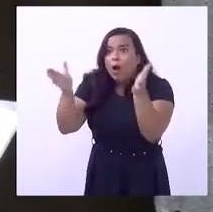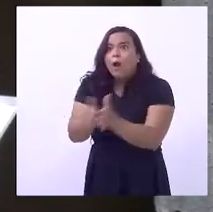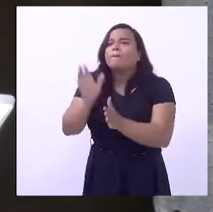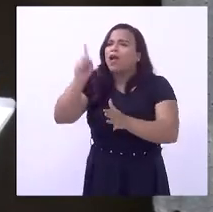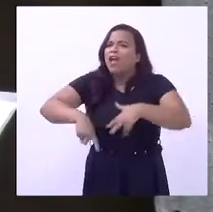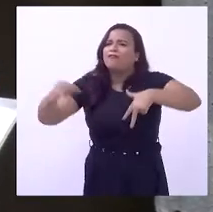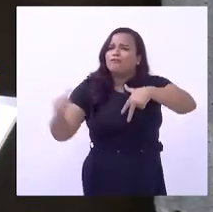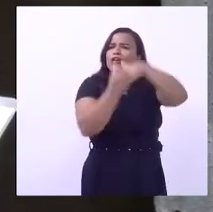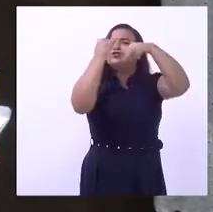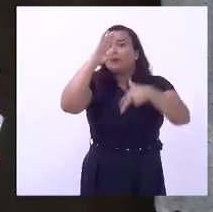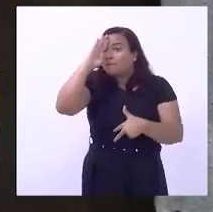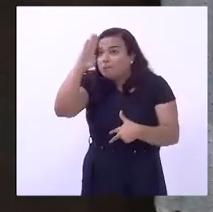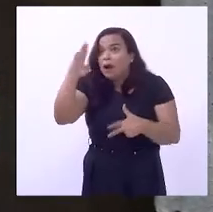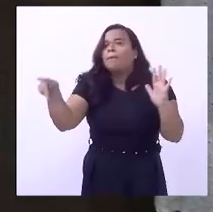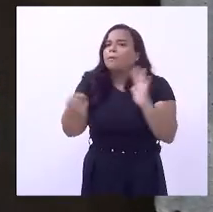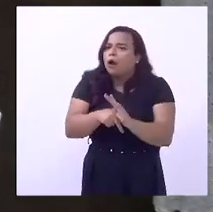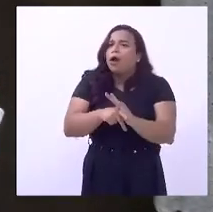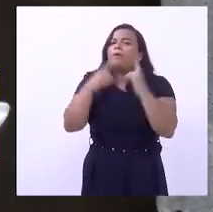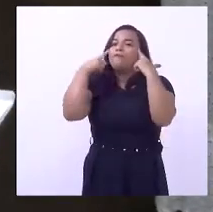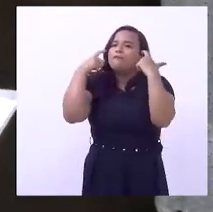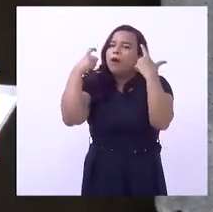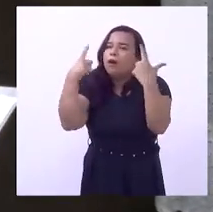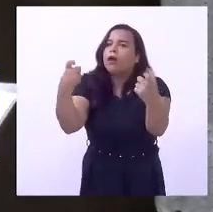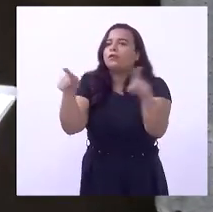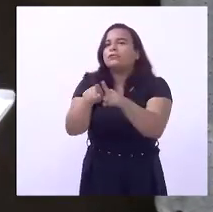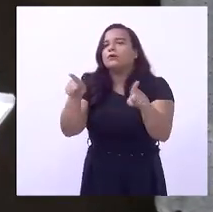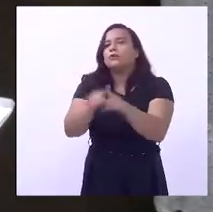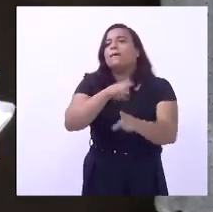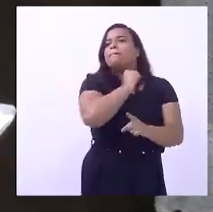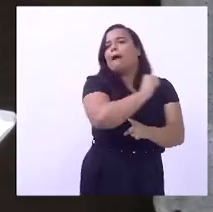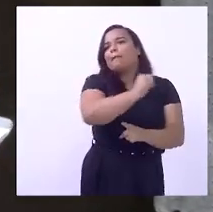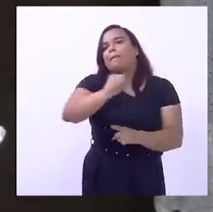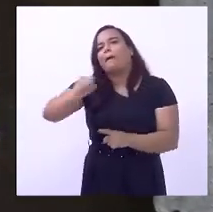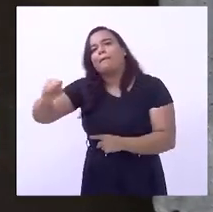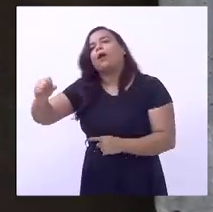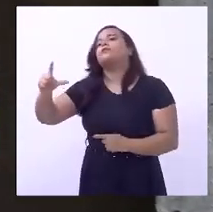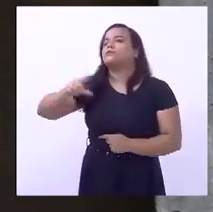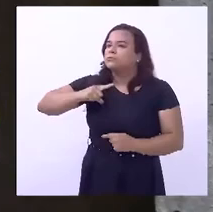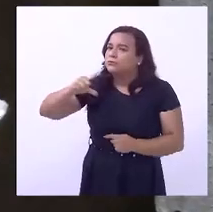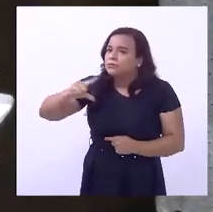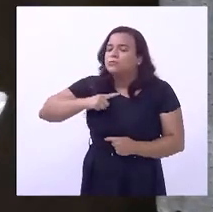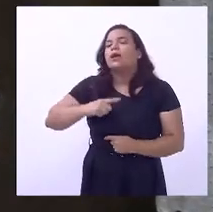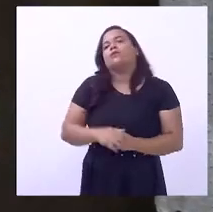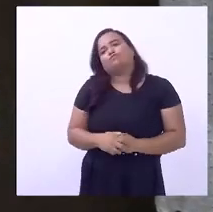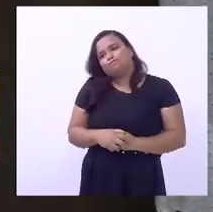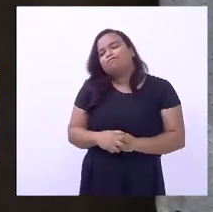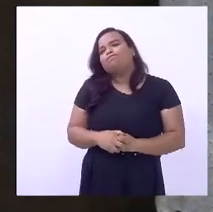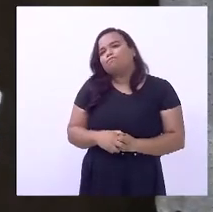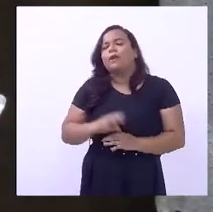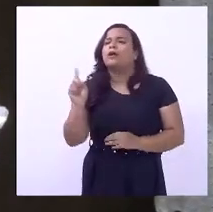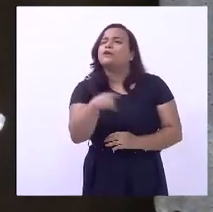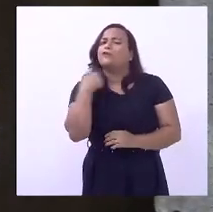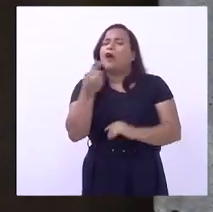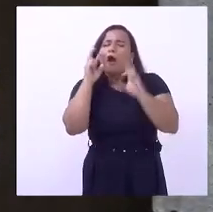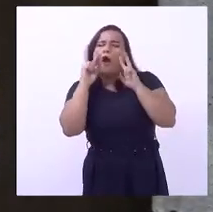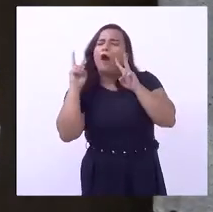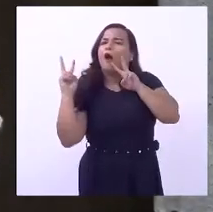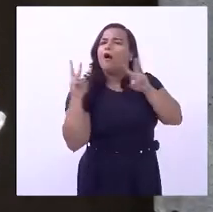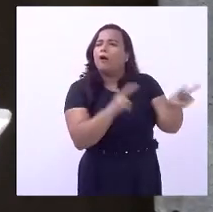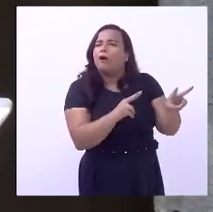vítima de violência e vítima de homicídio. Quando a gente vai olhar ter um